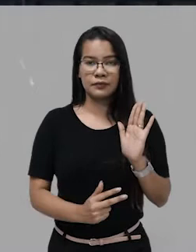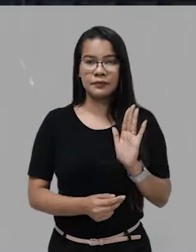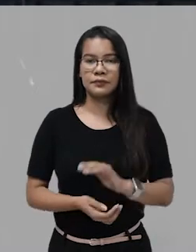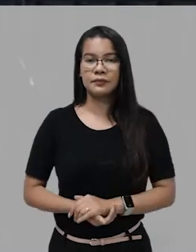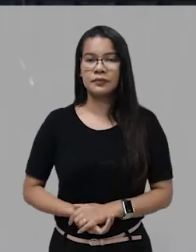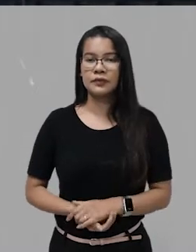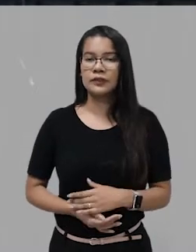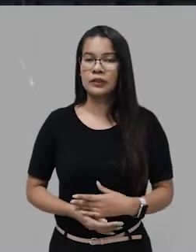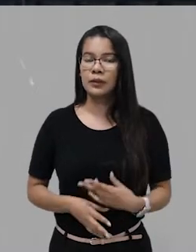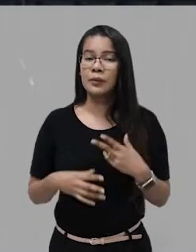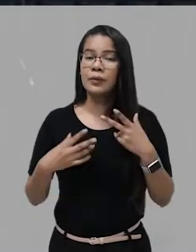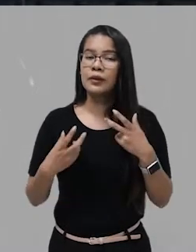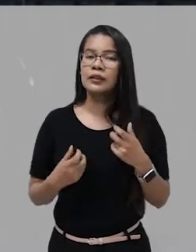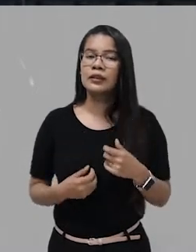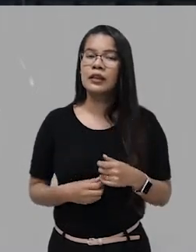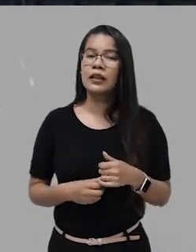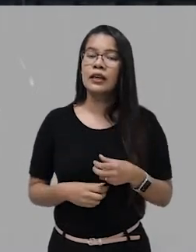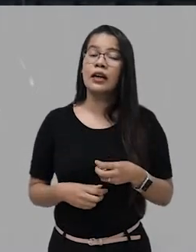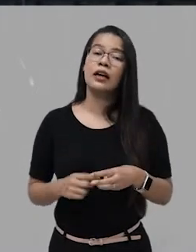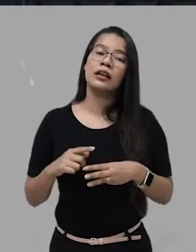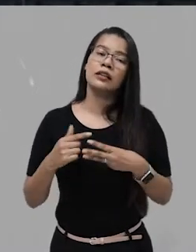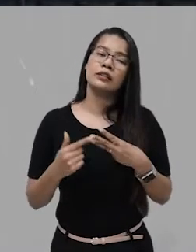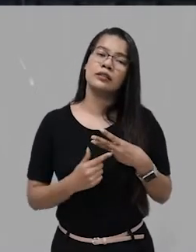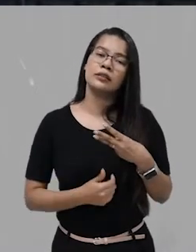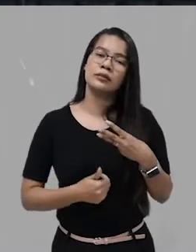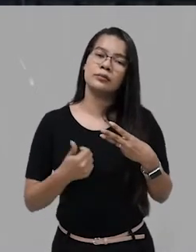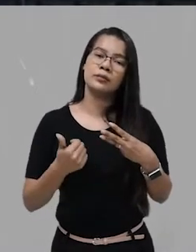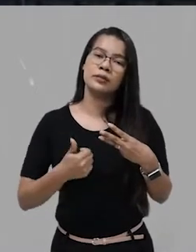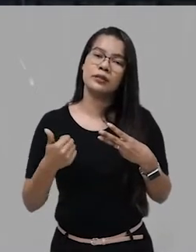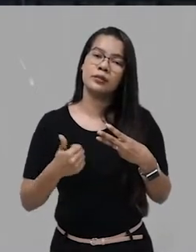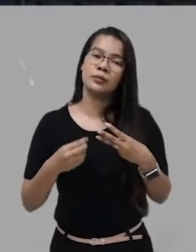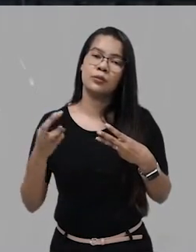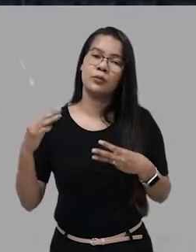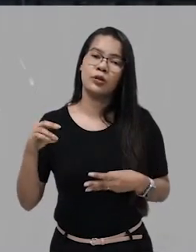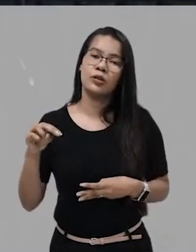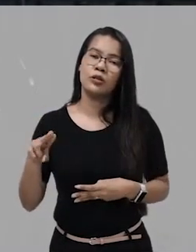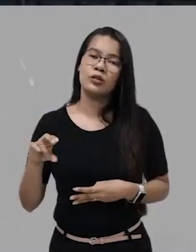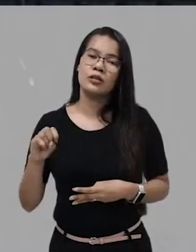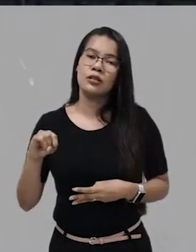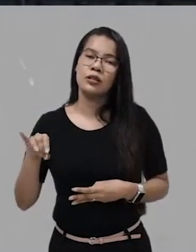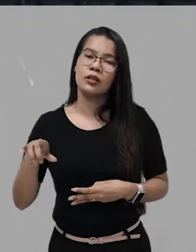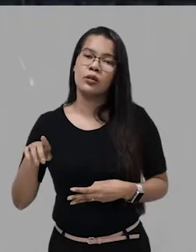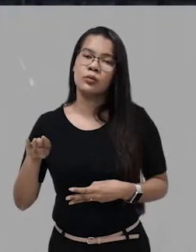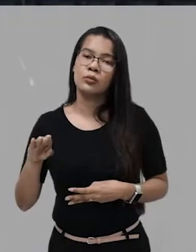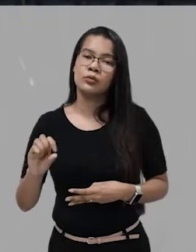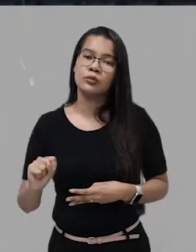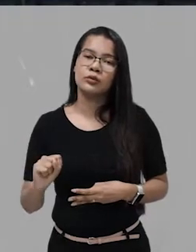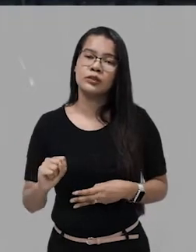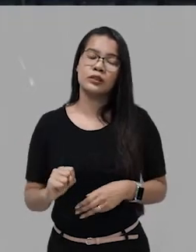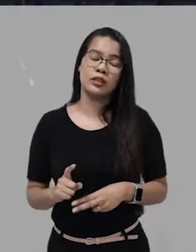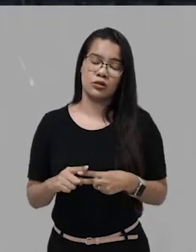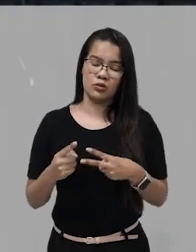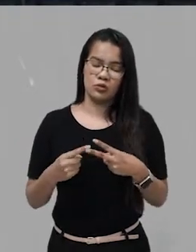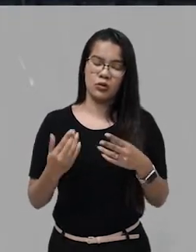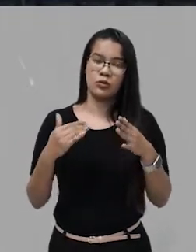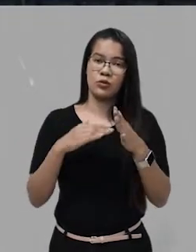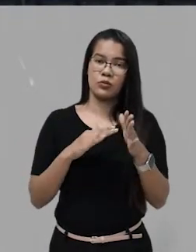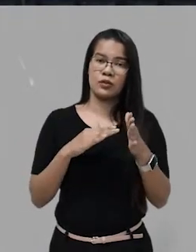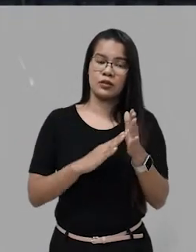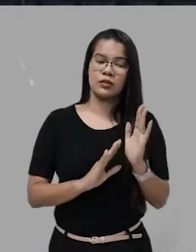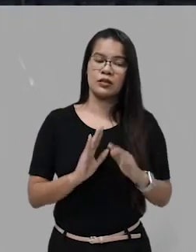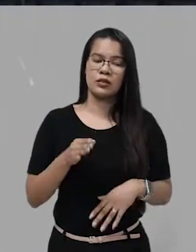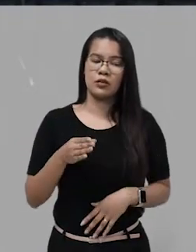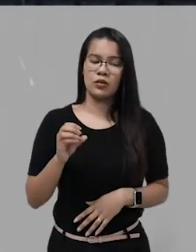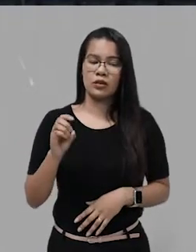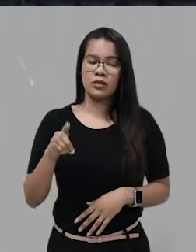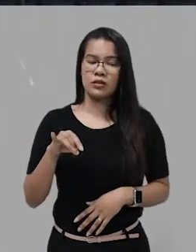macapá. Observem que as três primeiras são monossílabos tônicos e as duas últimas são